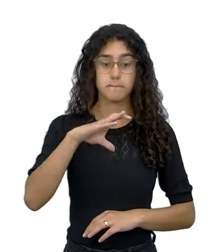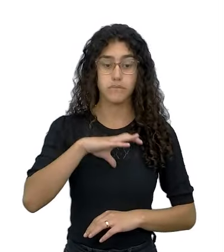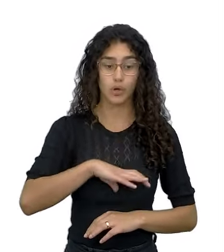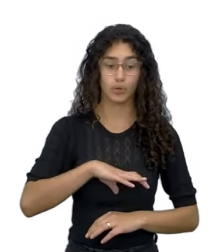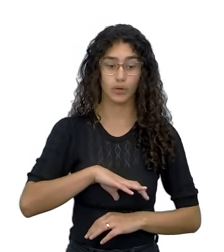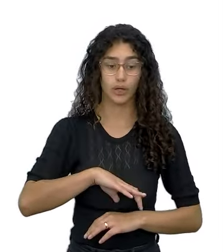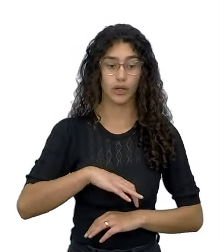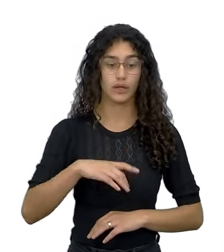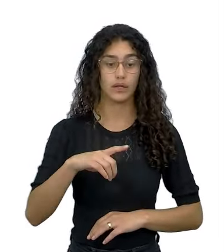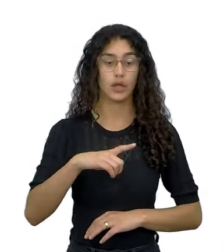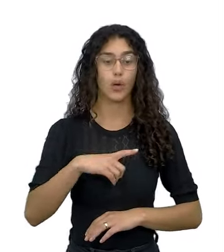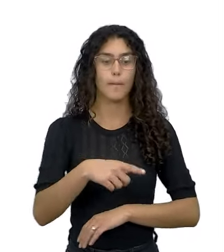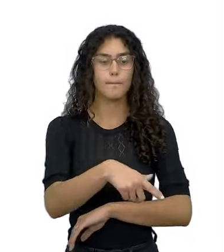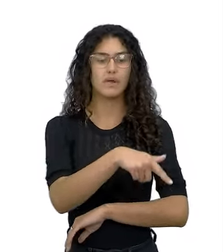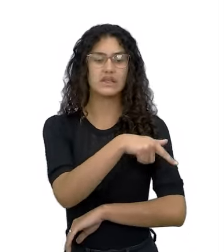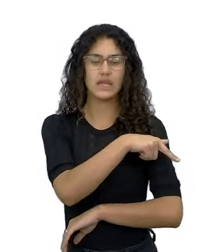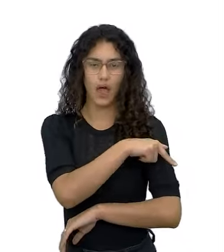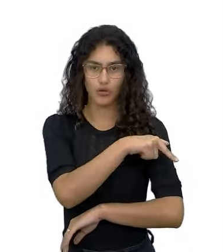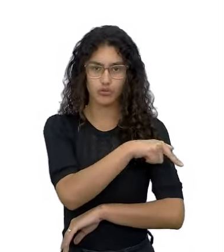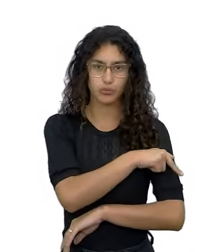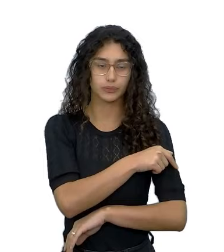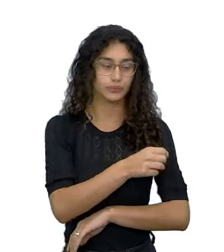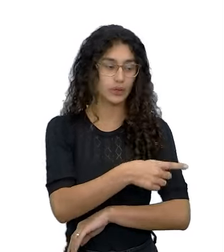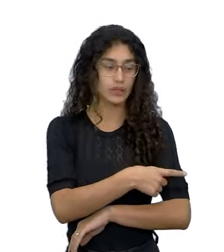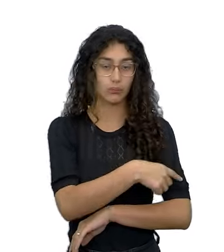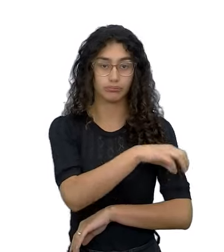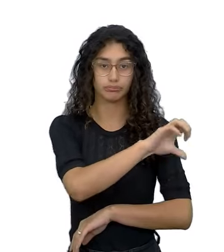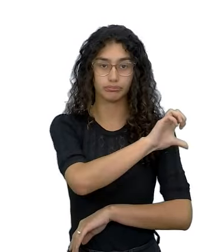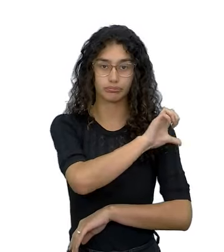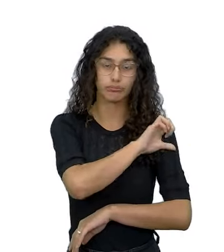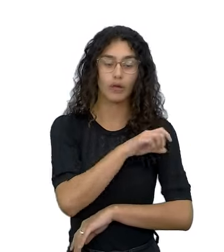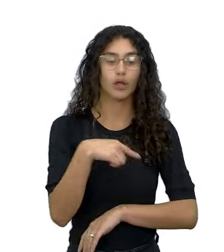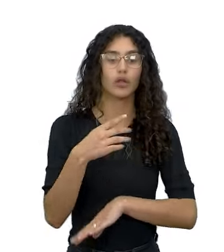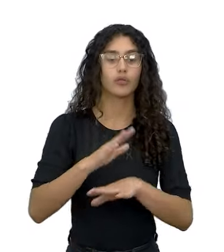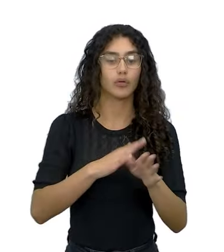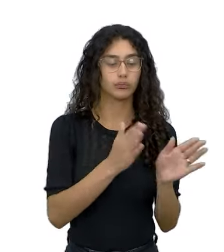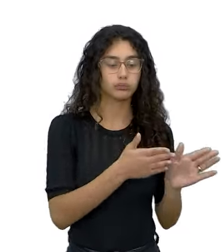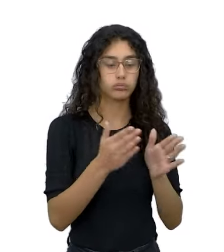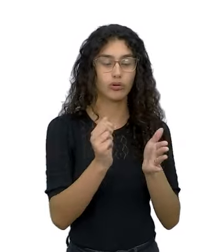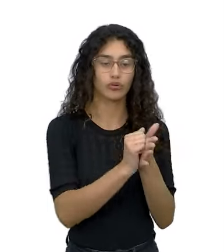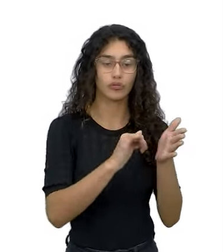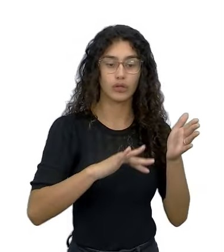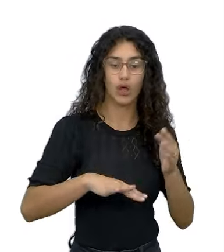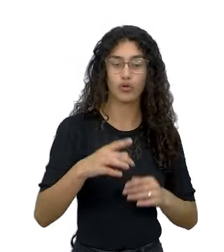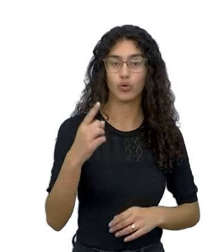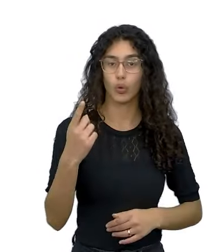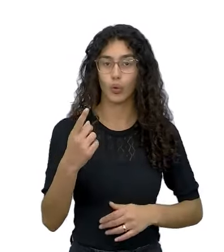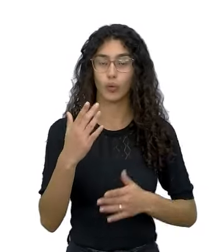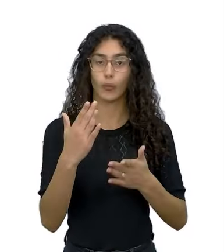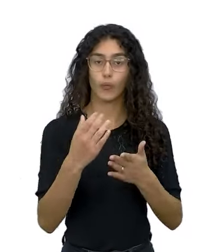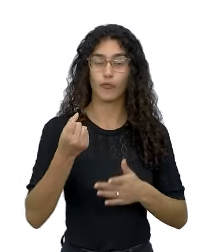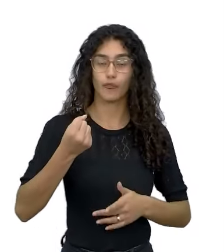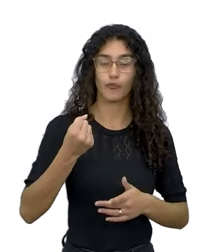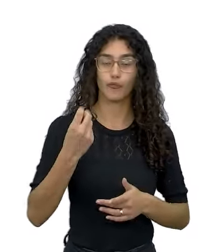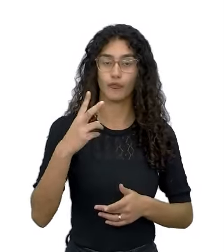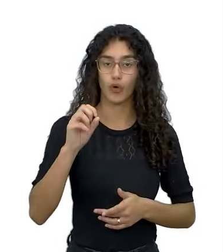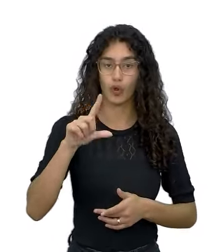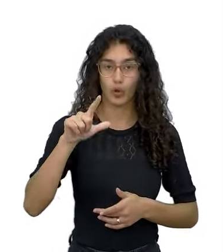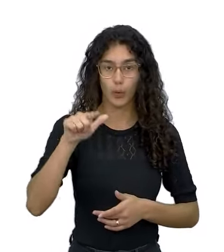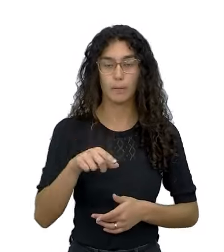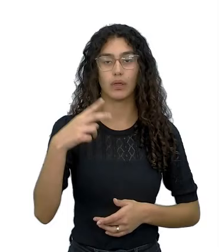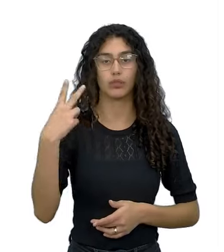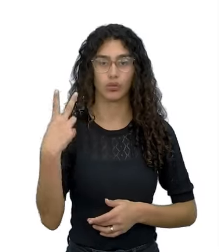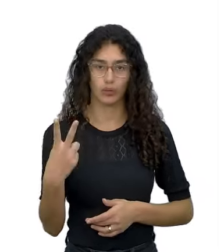então para o 7º ano do ensino fundamental. Hoje a gente vai ver a sequência de atividades 1 do volume 2.